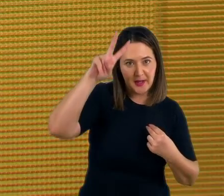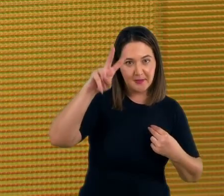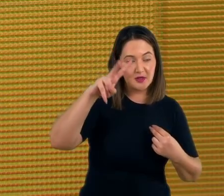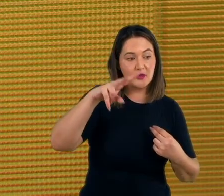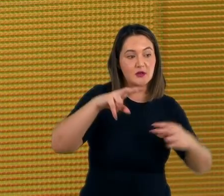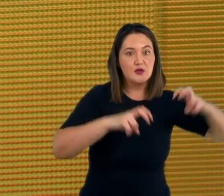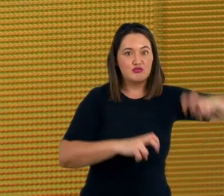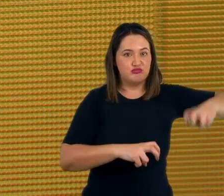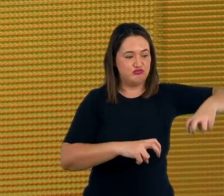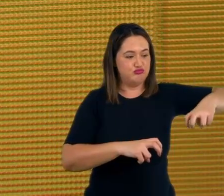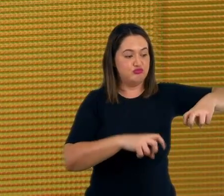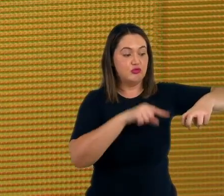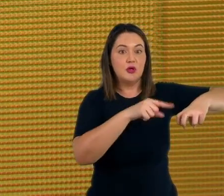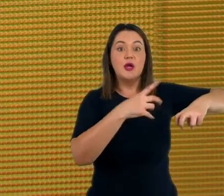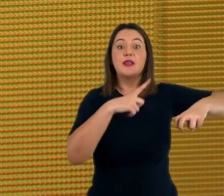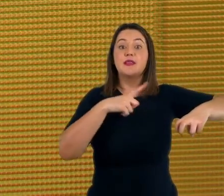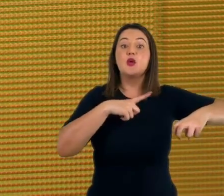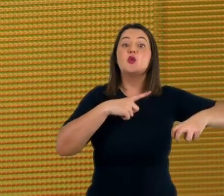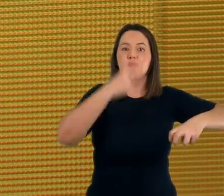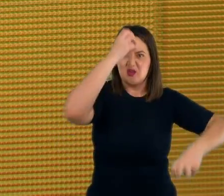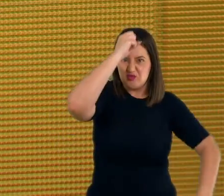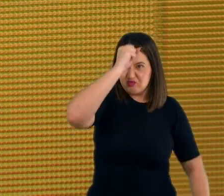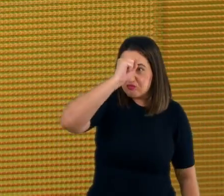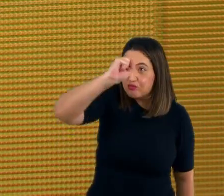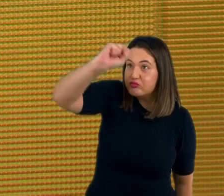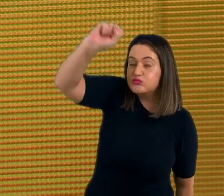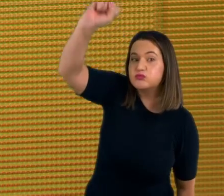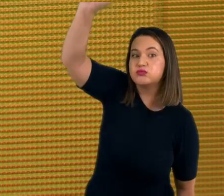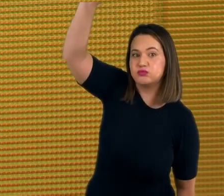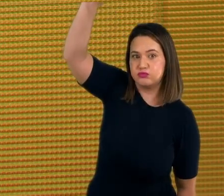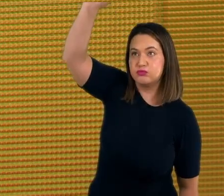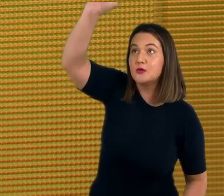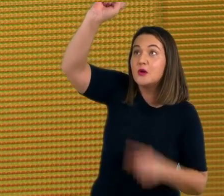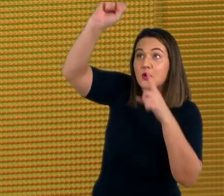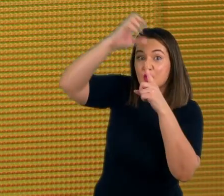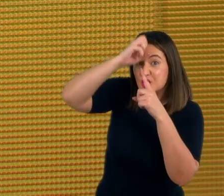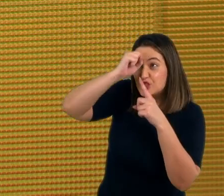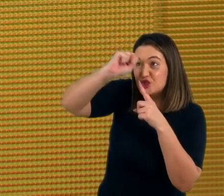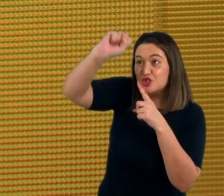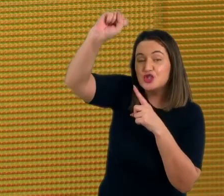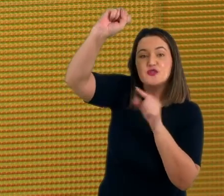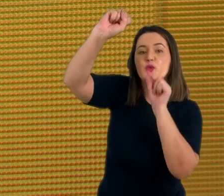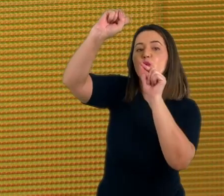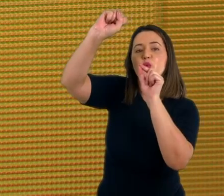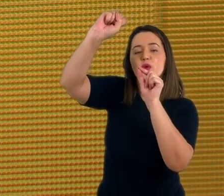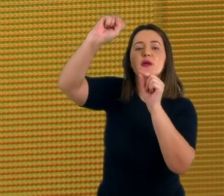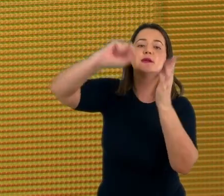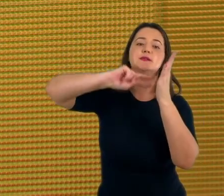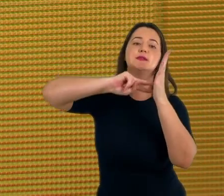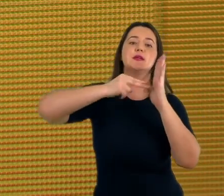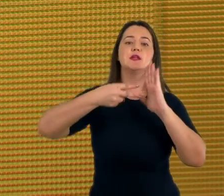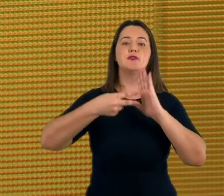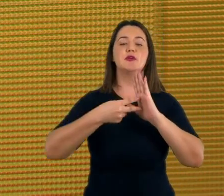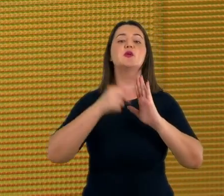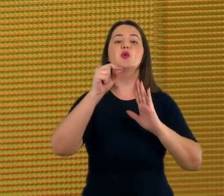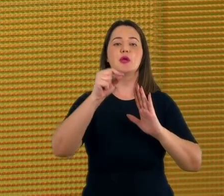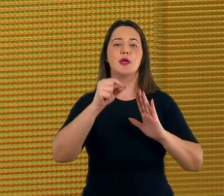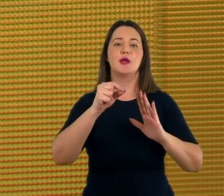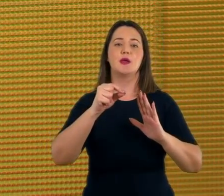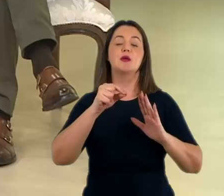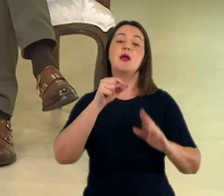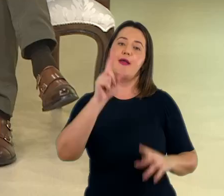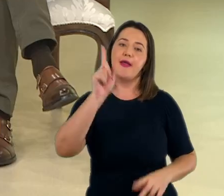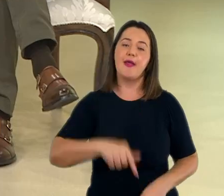E você nota que o bode tem um grande chifre no meio dos 2 olhos, que, de acordo com a profecia, representa